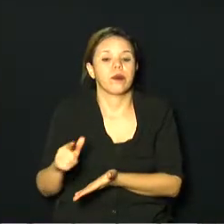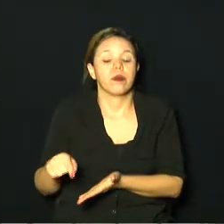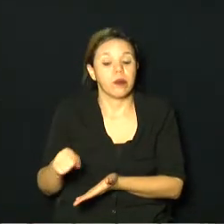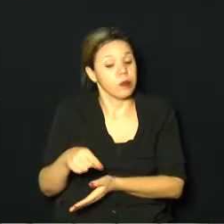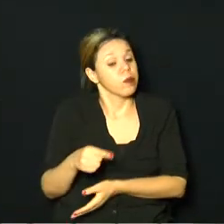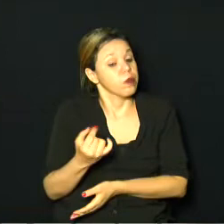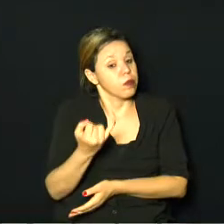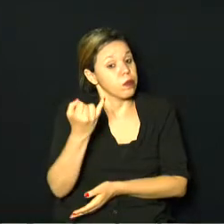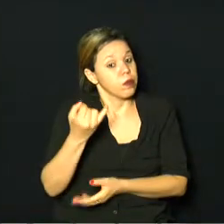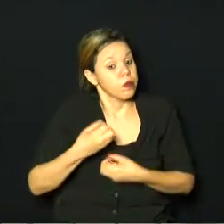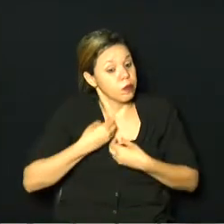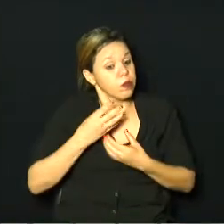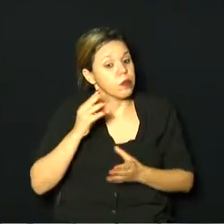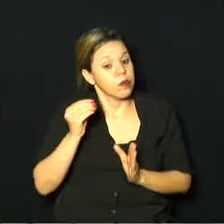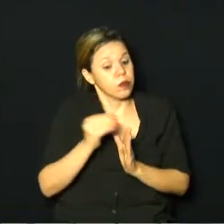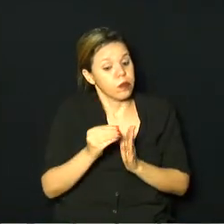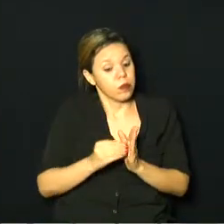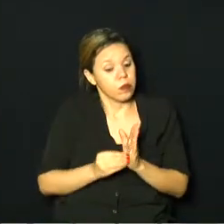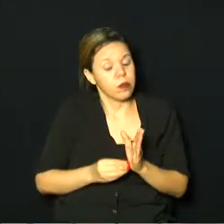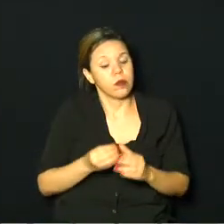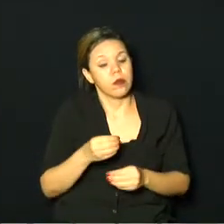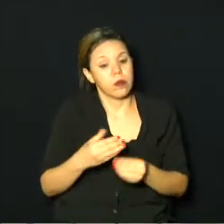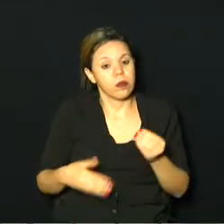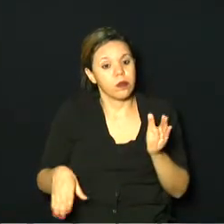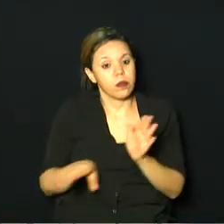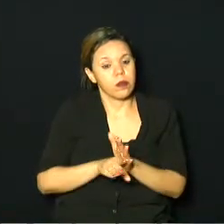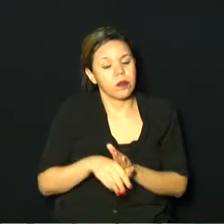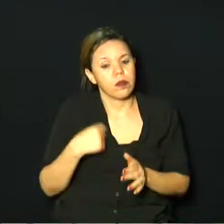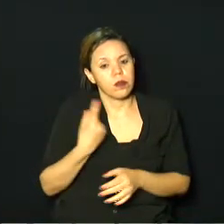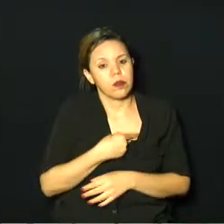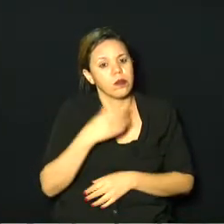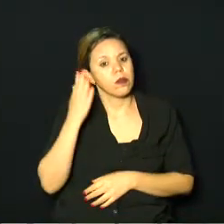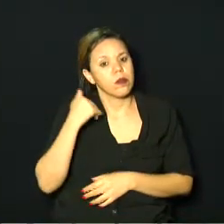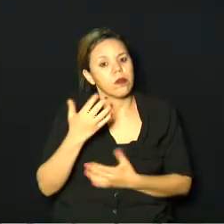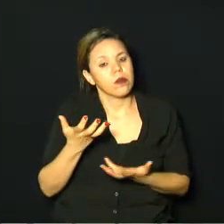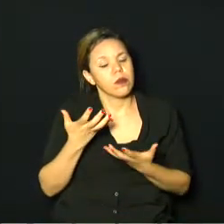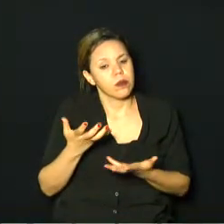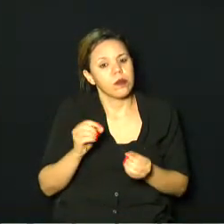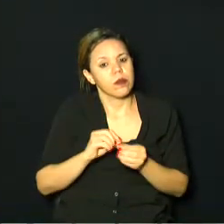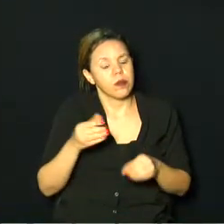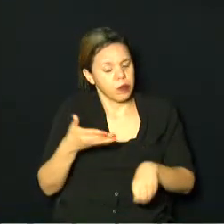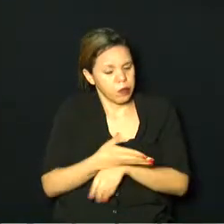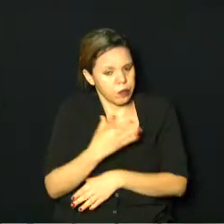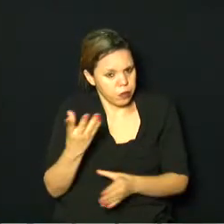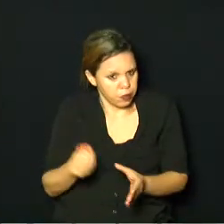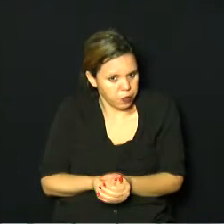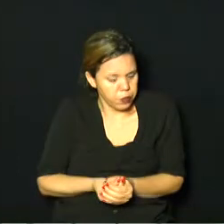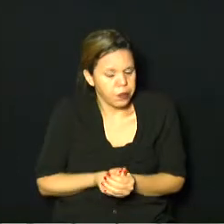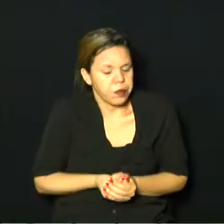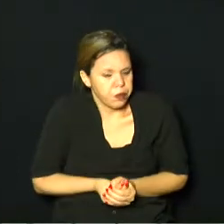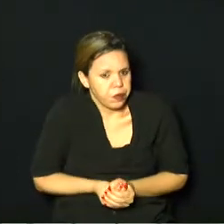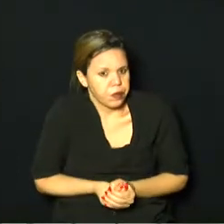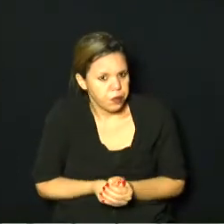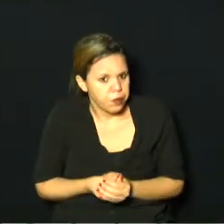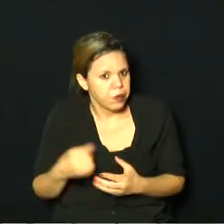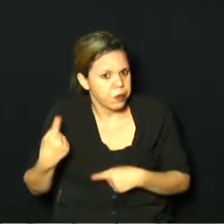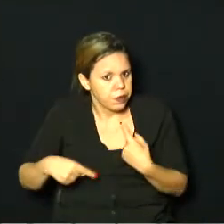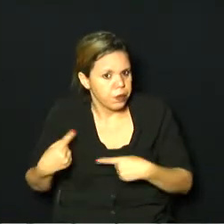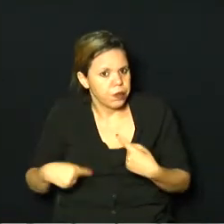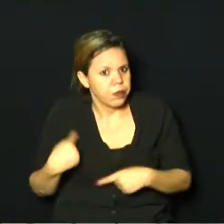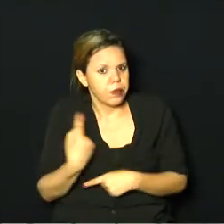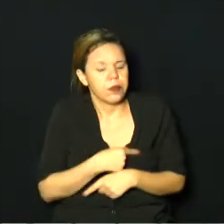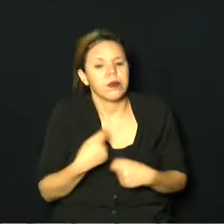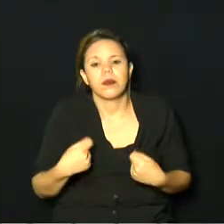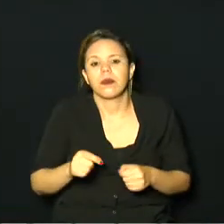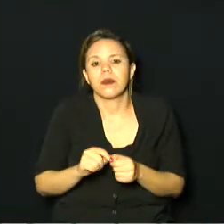essas informações e esses documentos cheguem, que nós queremos que eles façam parte da discussão que nós